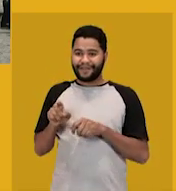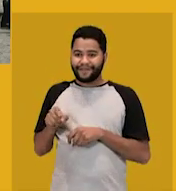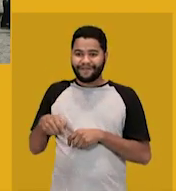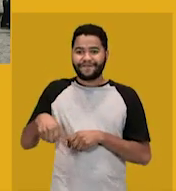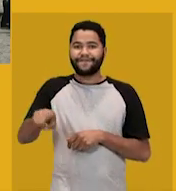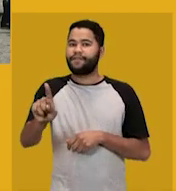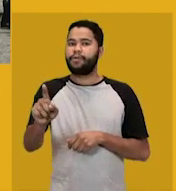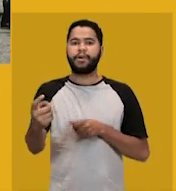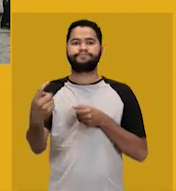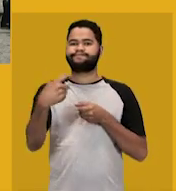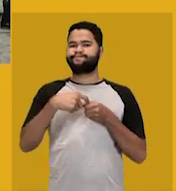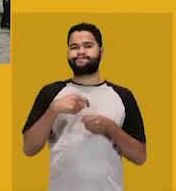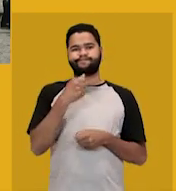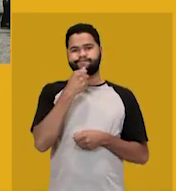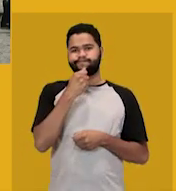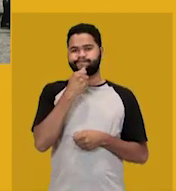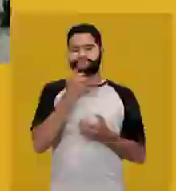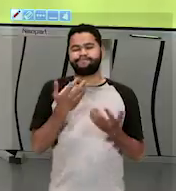né? Então,